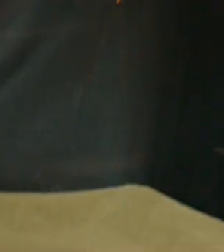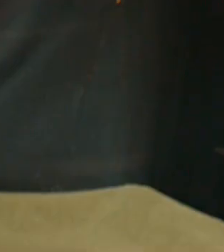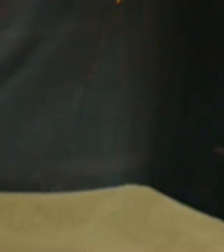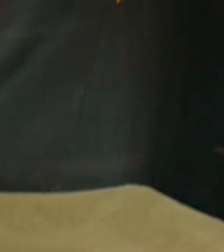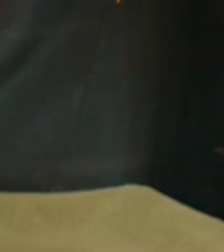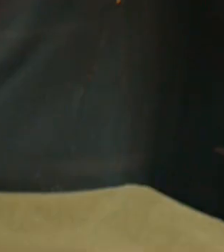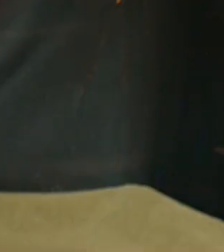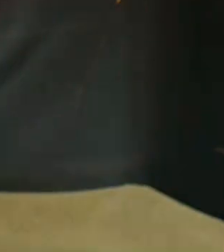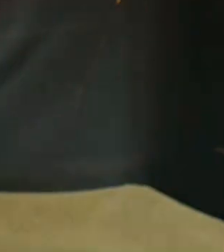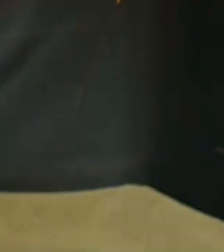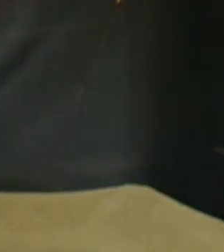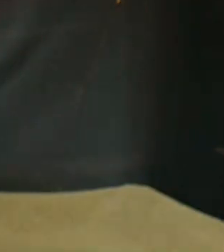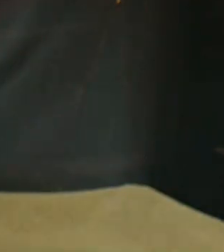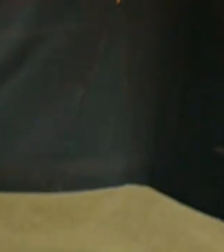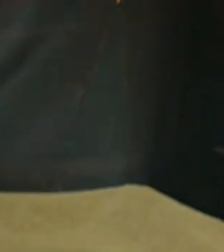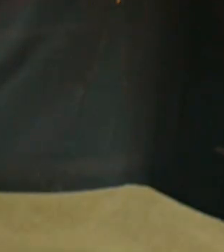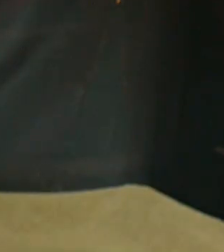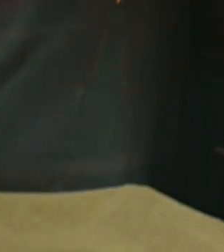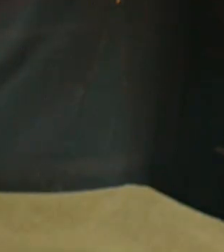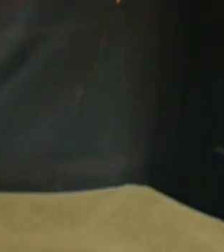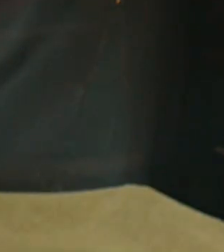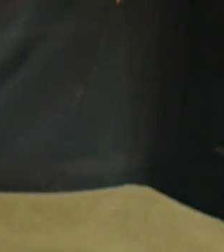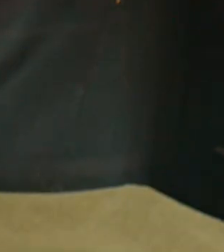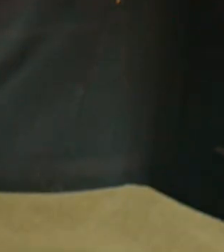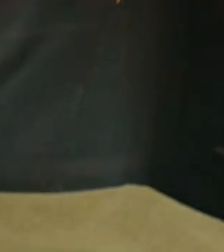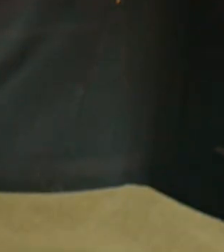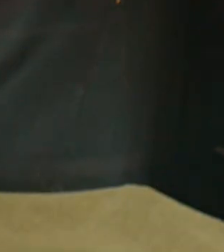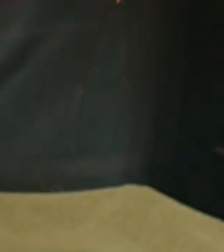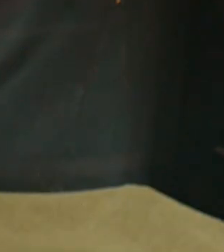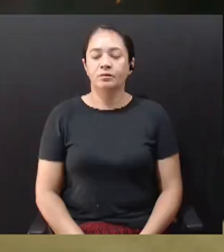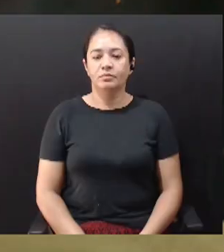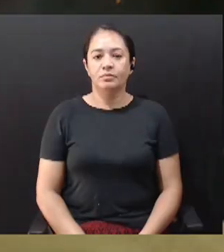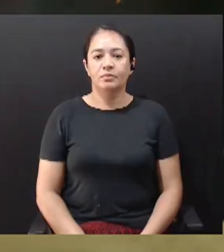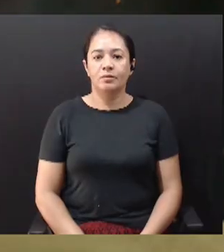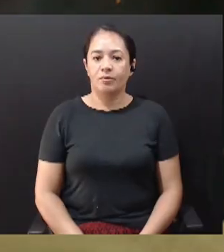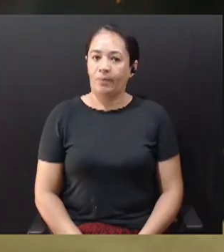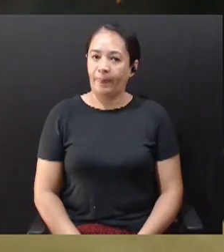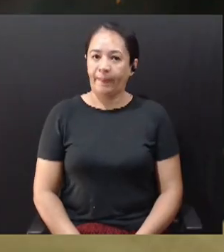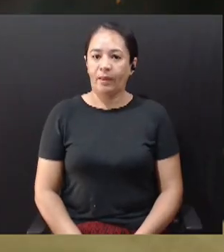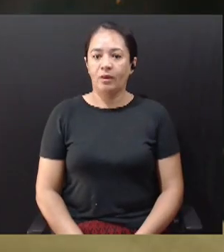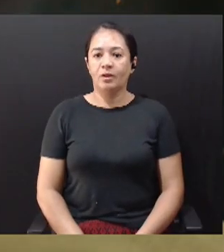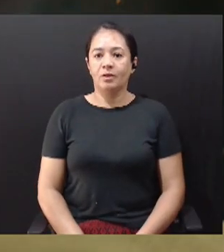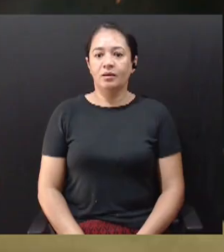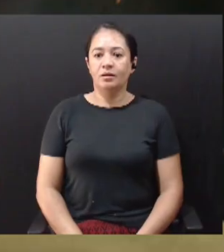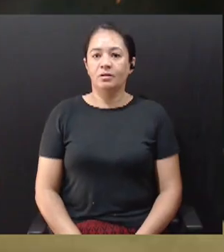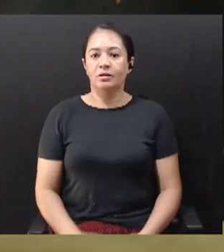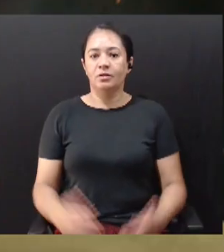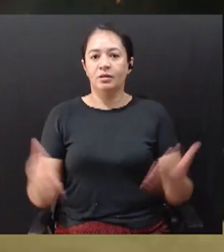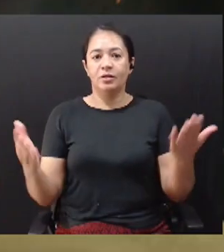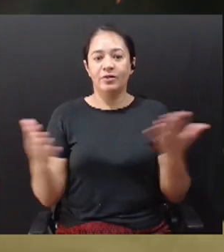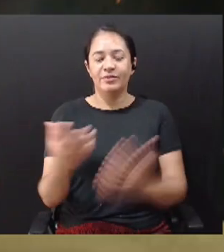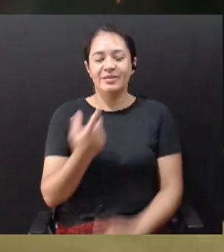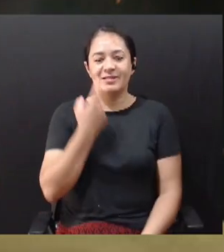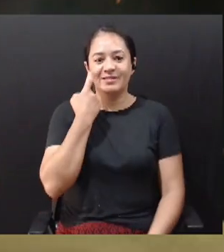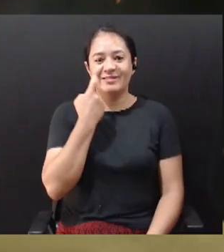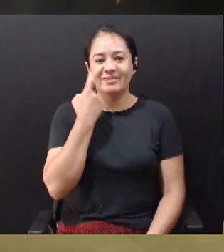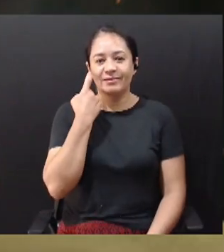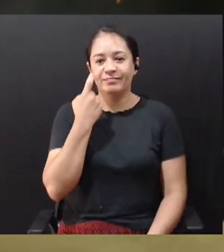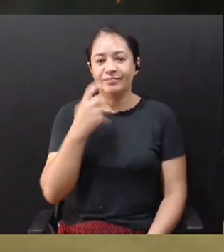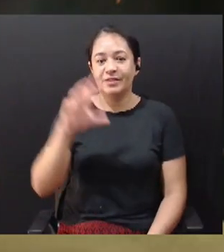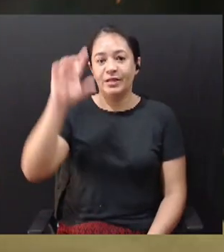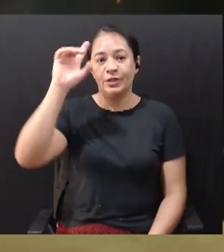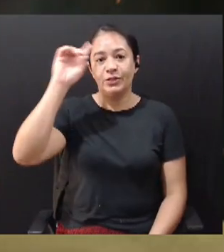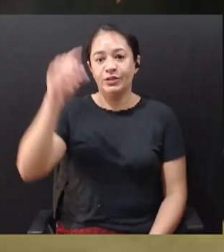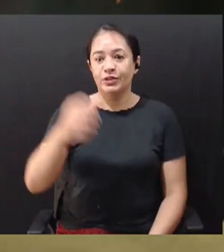Olá, muito bom dia para você que acompanha a programação da TV Câmara Campinas. Sextamos, dia 17 de